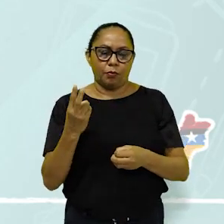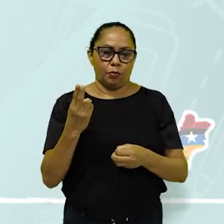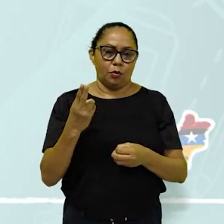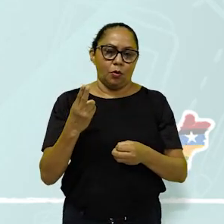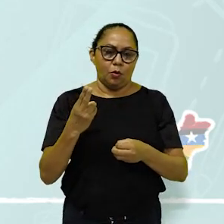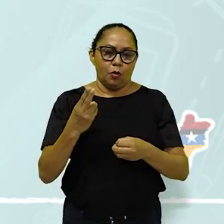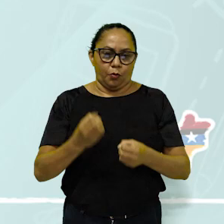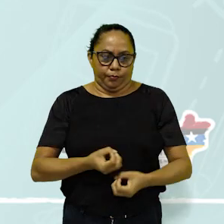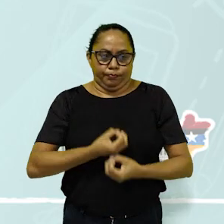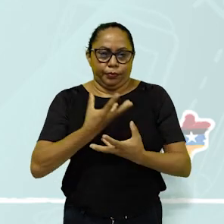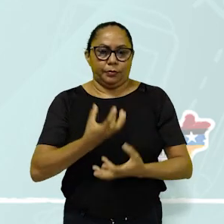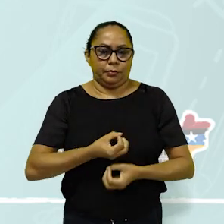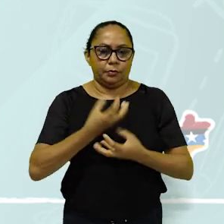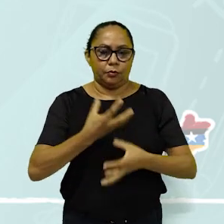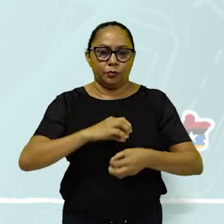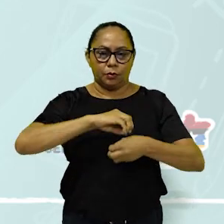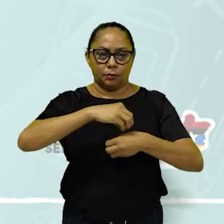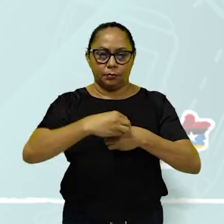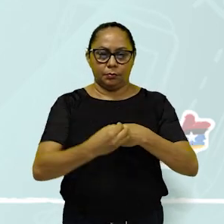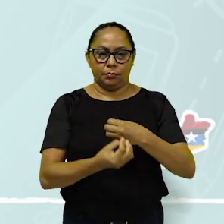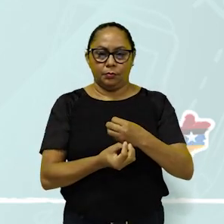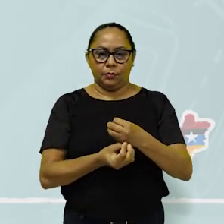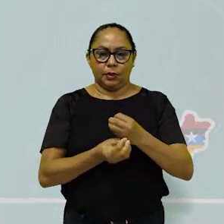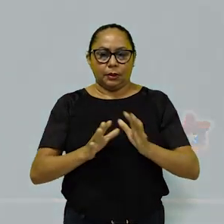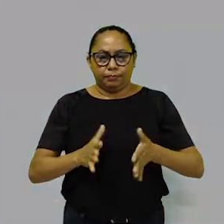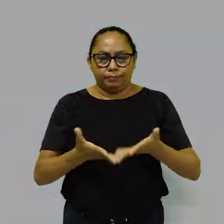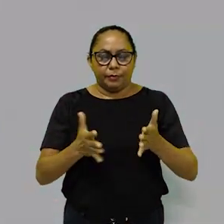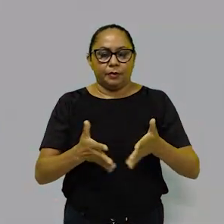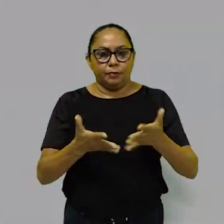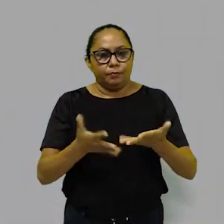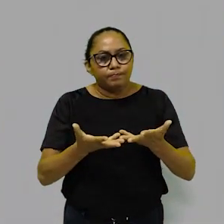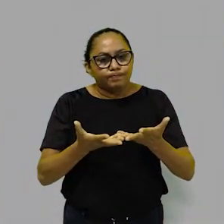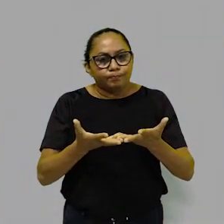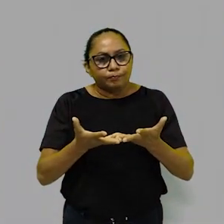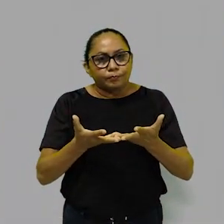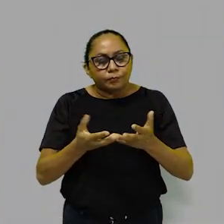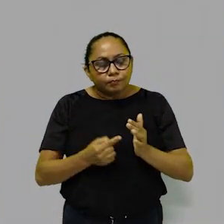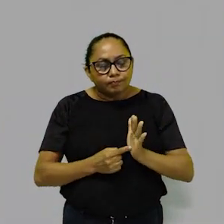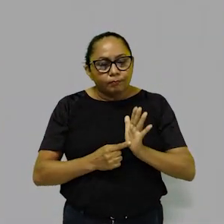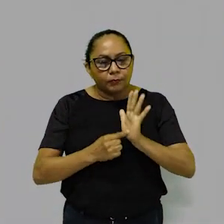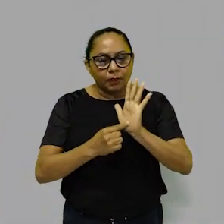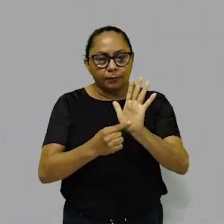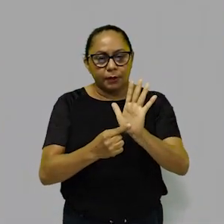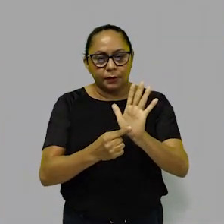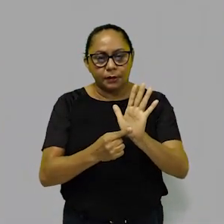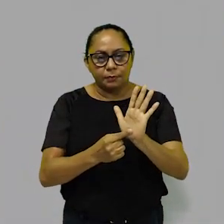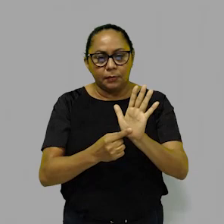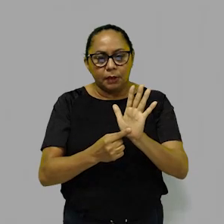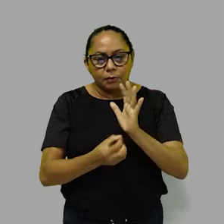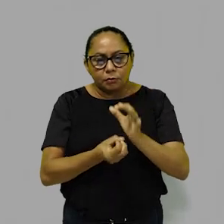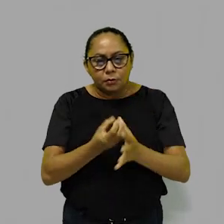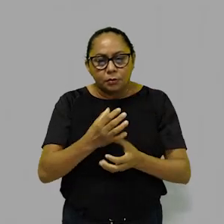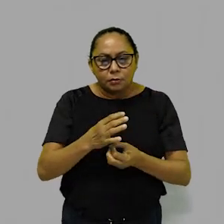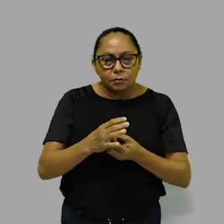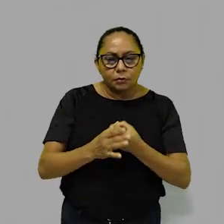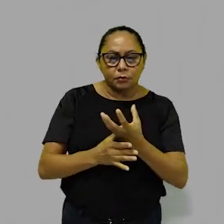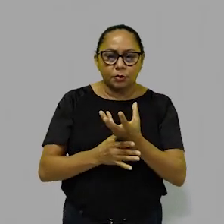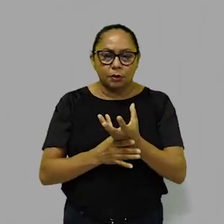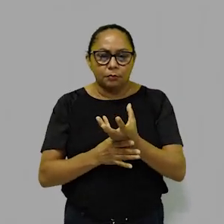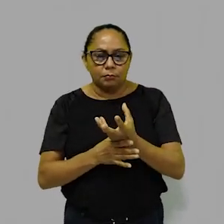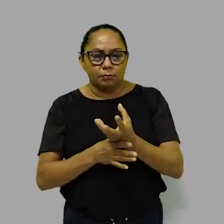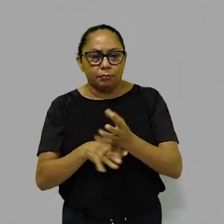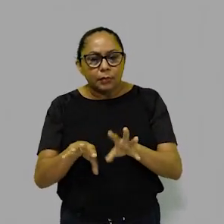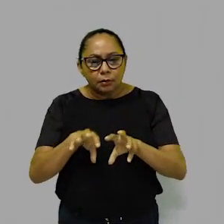elas produzem moléculas que promovem uma sinalização, né? Essa sinalização ela induz